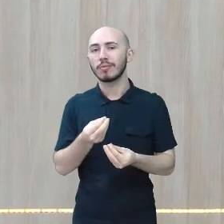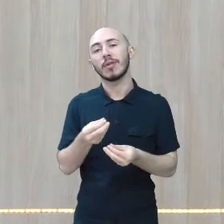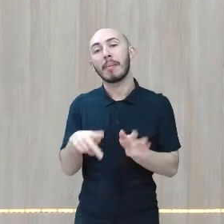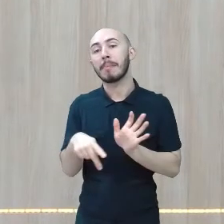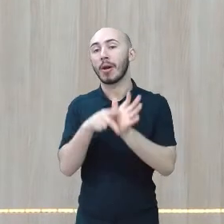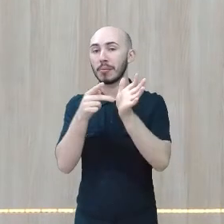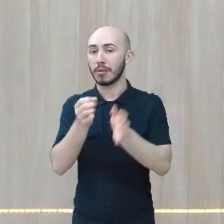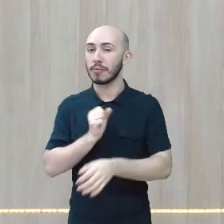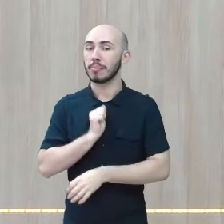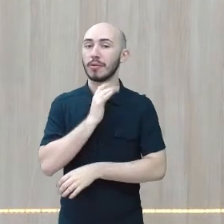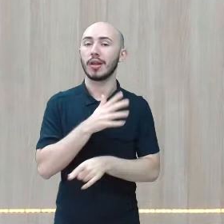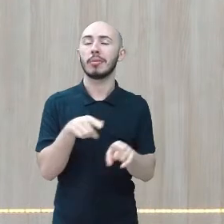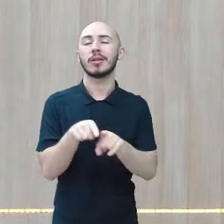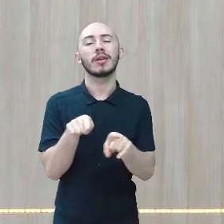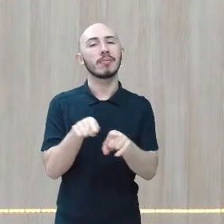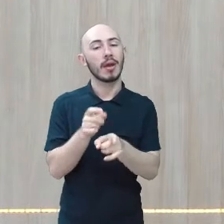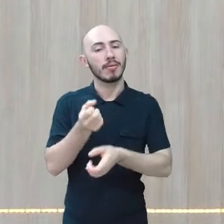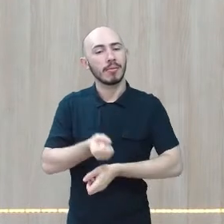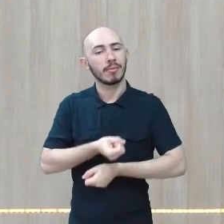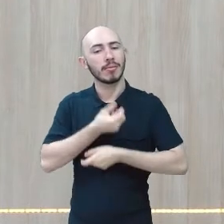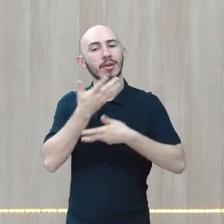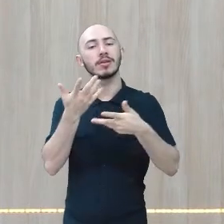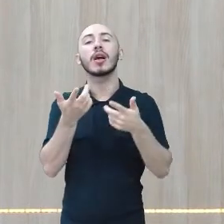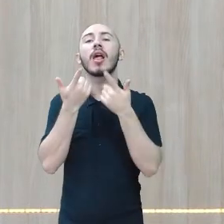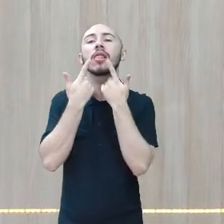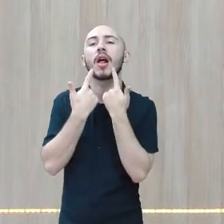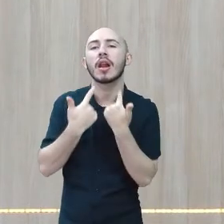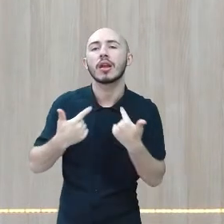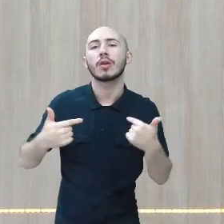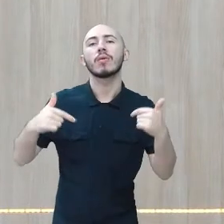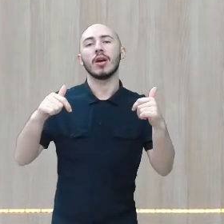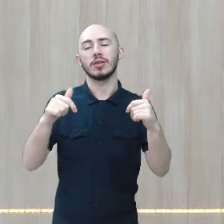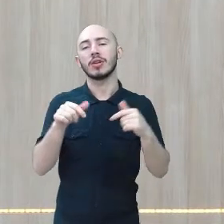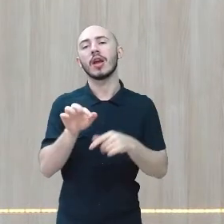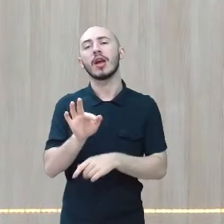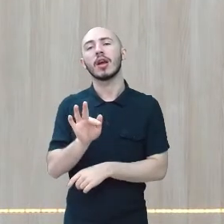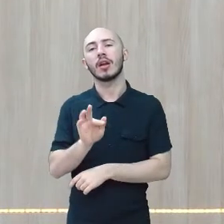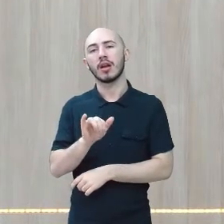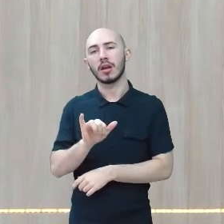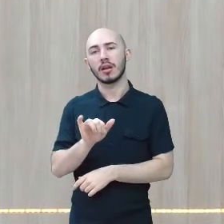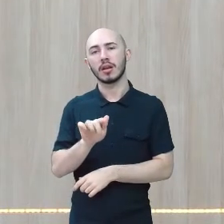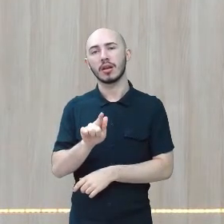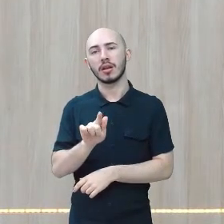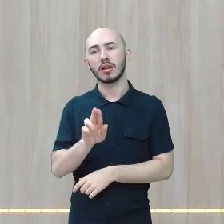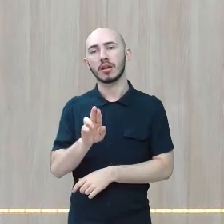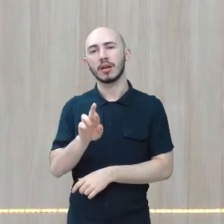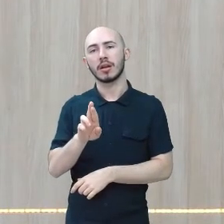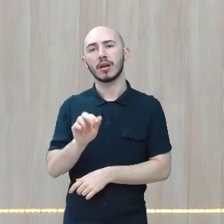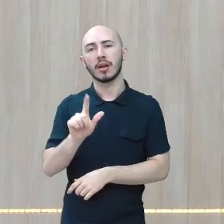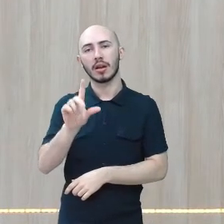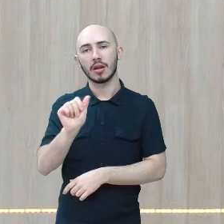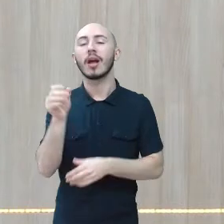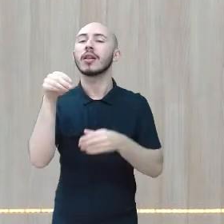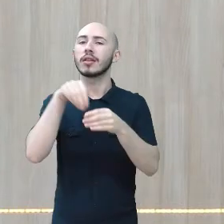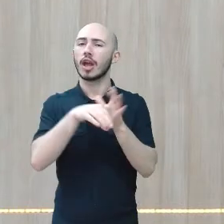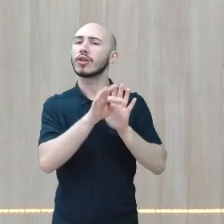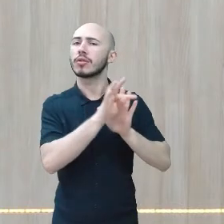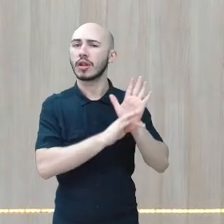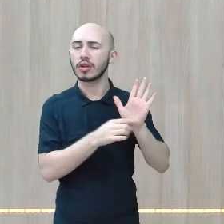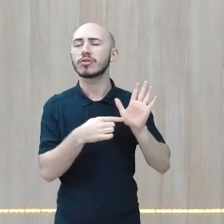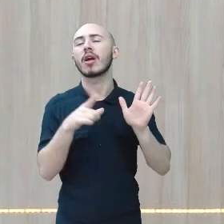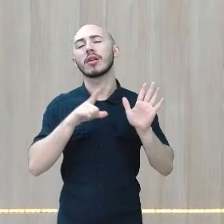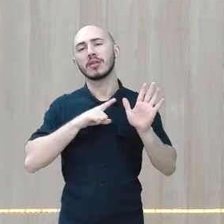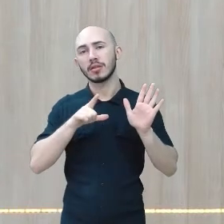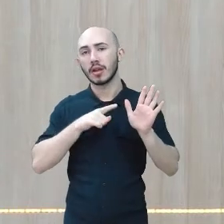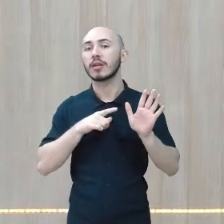poema, da poesia, não é, da linguagem figurada que está, não é, inserido dentro dos textos e